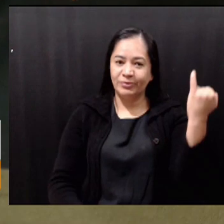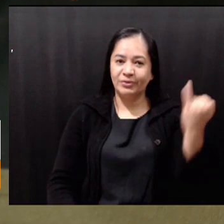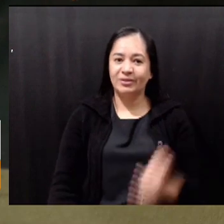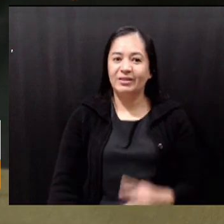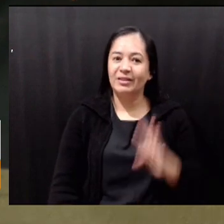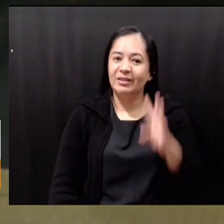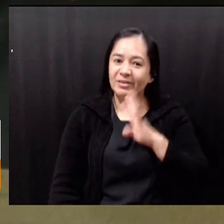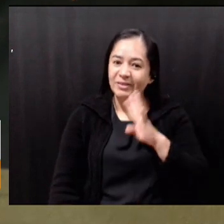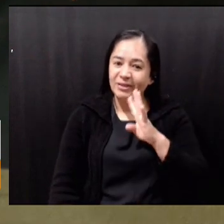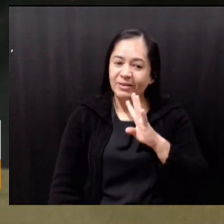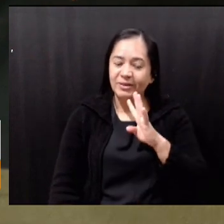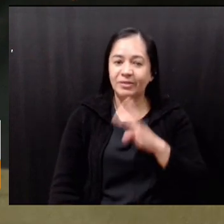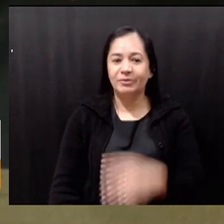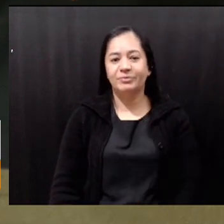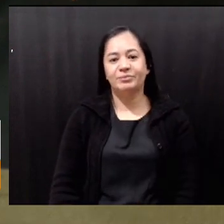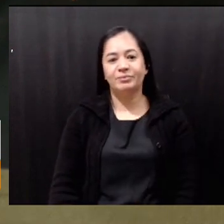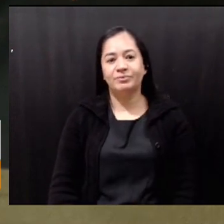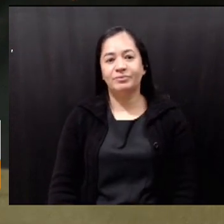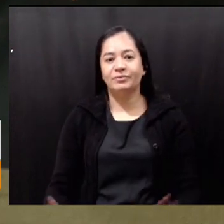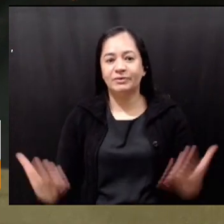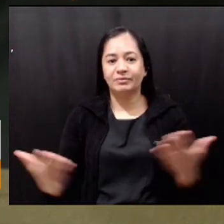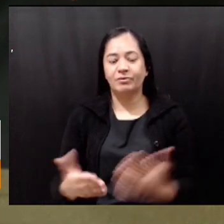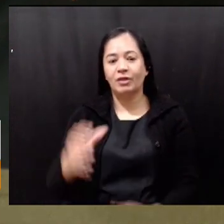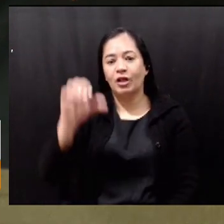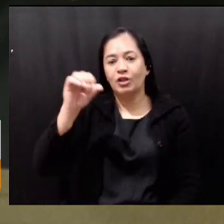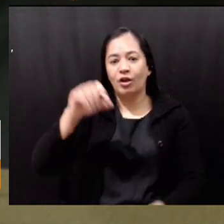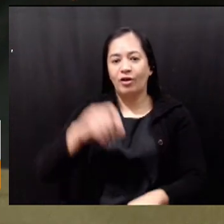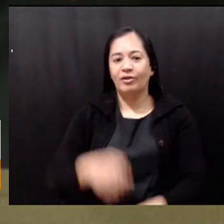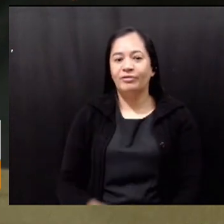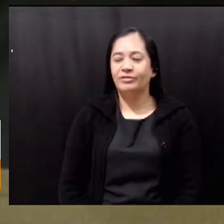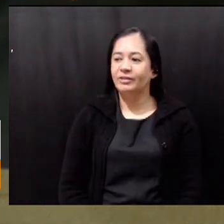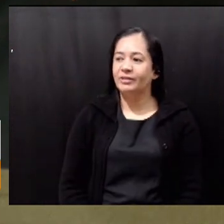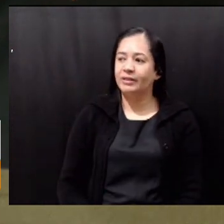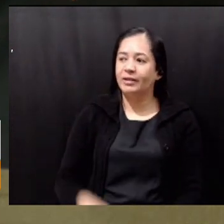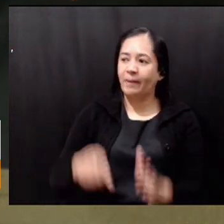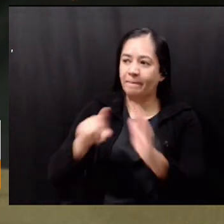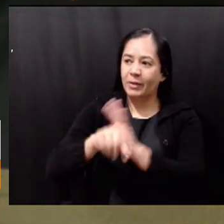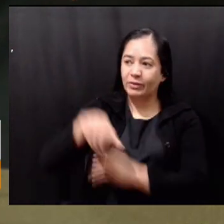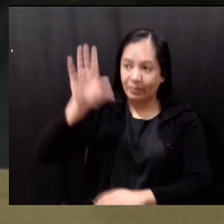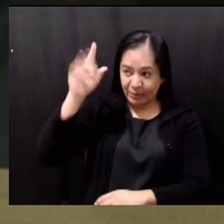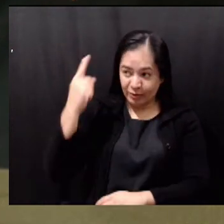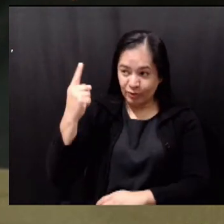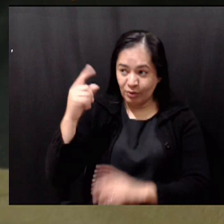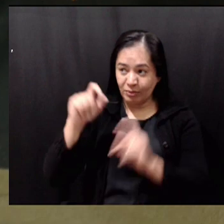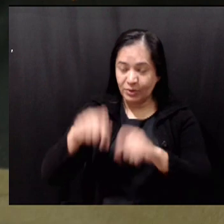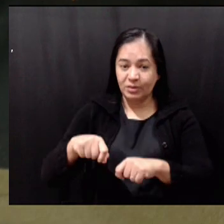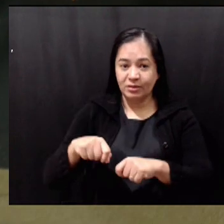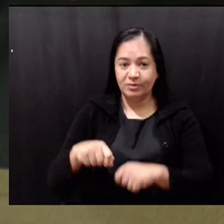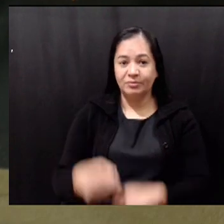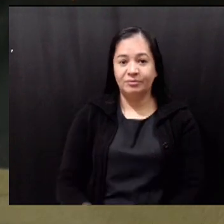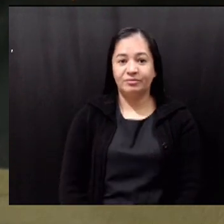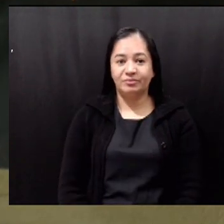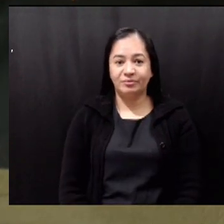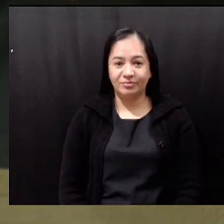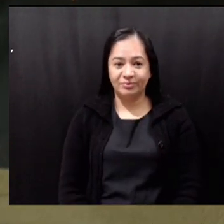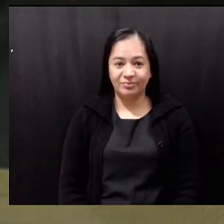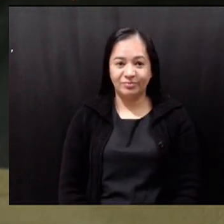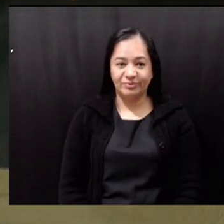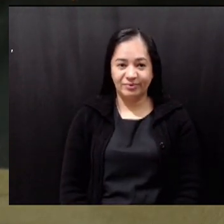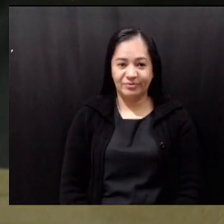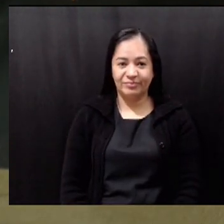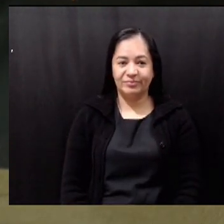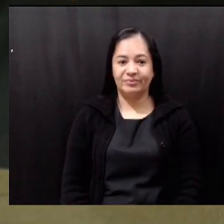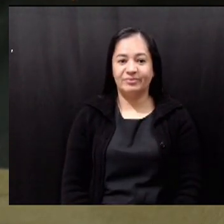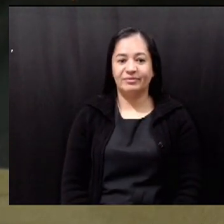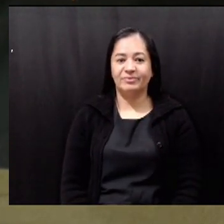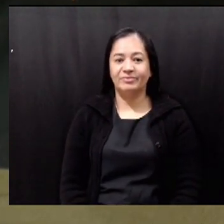gostoso, gente. Agora 9:09, dá tempo para mais uma produção? Me avisa aqui, se der pode colocar na tela, senão a gente já vai para as considerações finais, vocês que